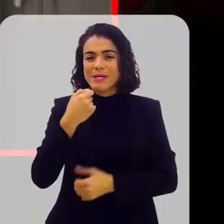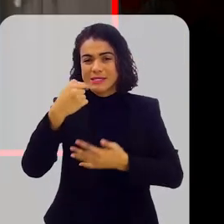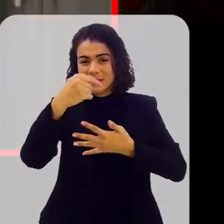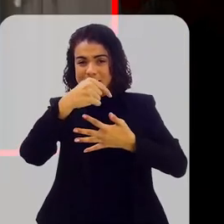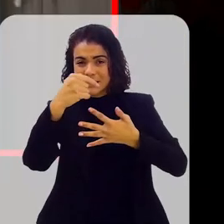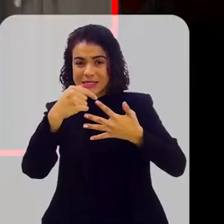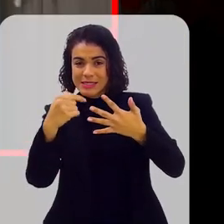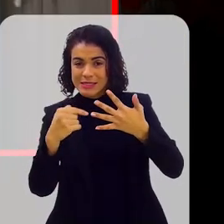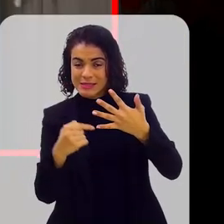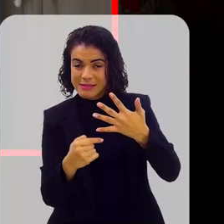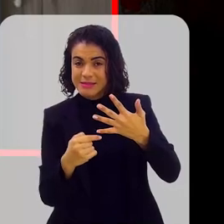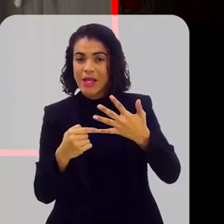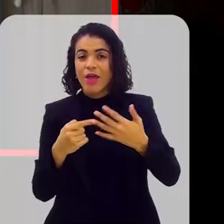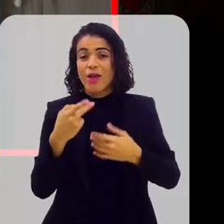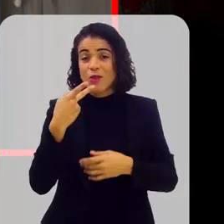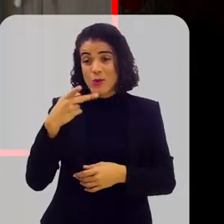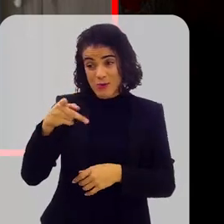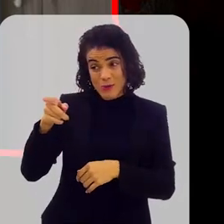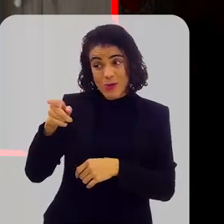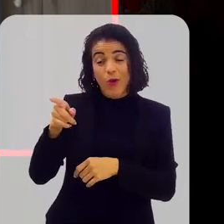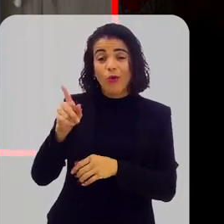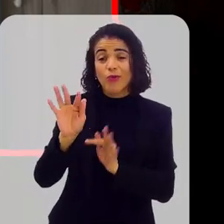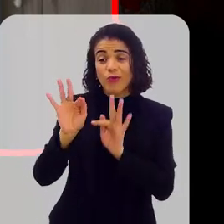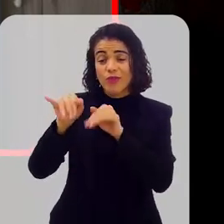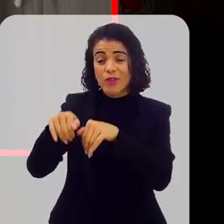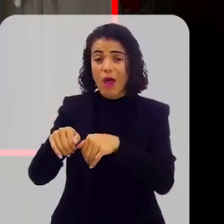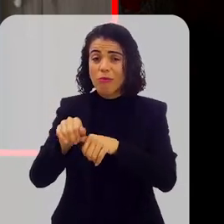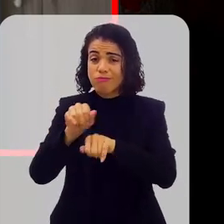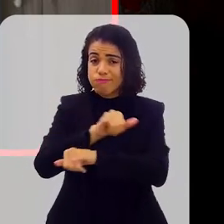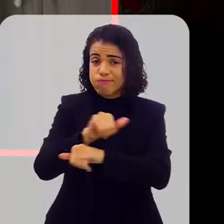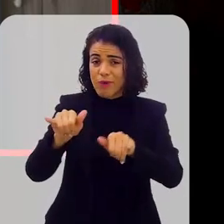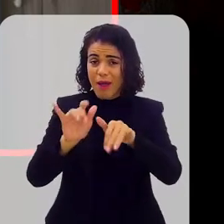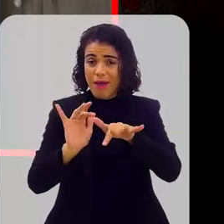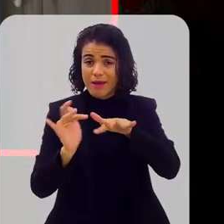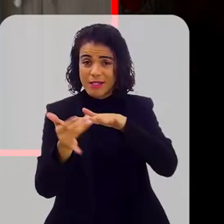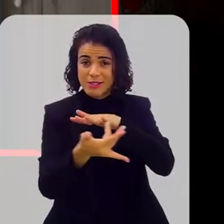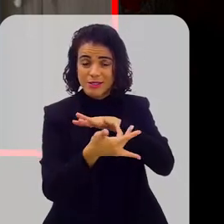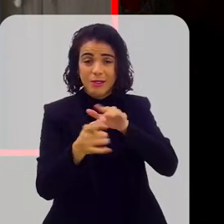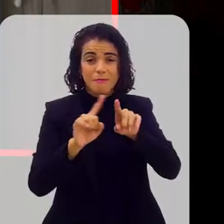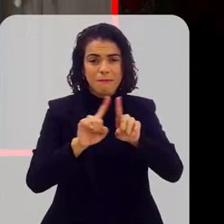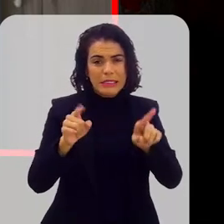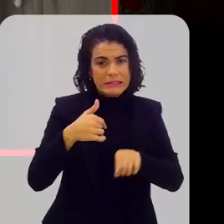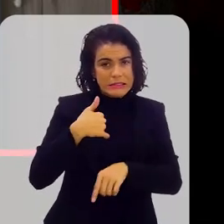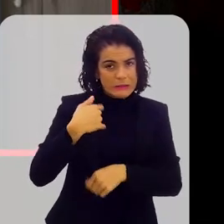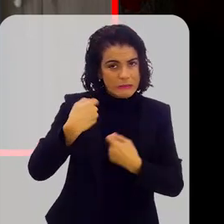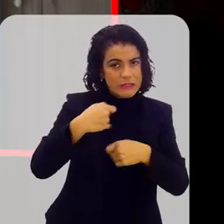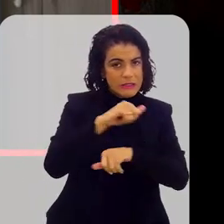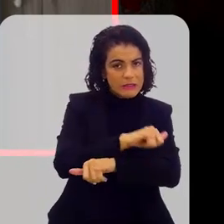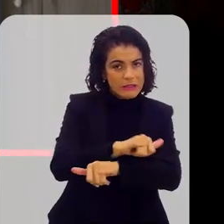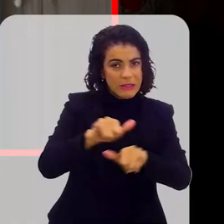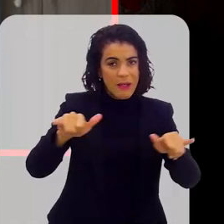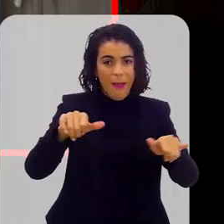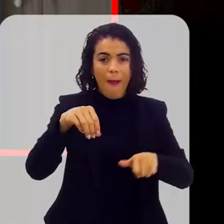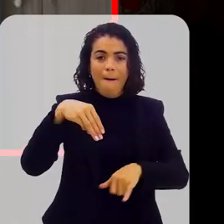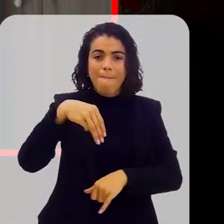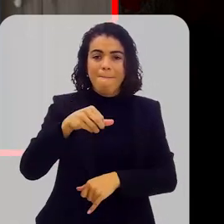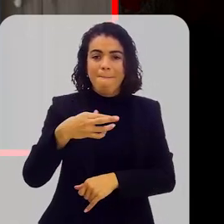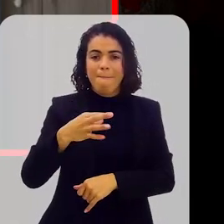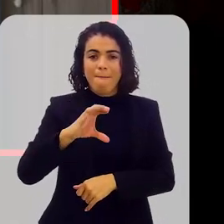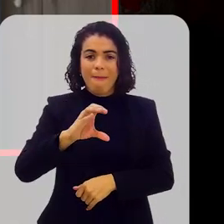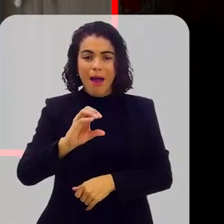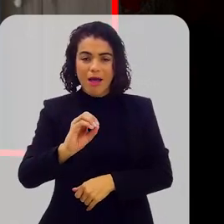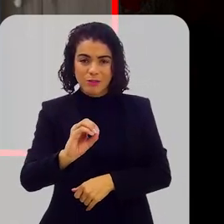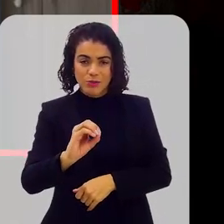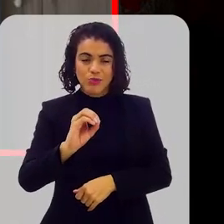que citar algumas coisas aqui, porque eu queria também que o senhor deixasse depois a sua rede social, mas eu não posso deixar de citar sobre a